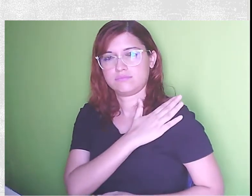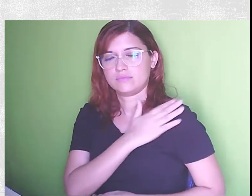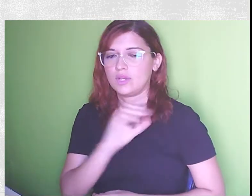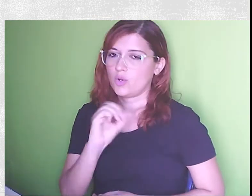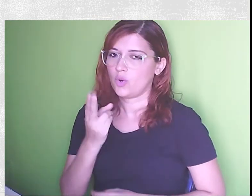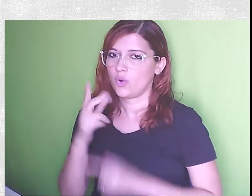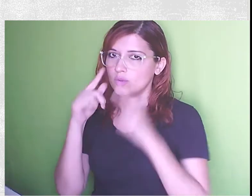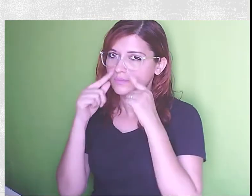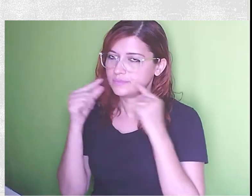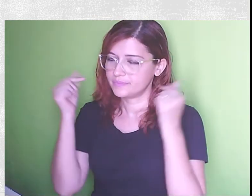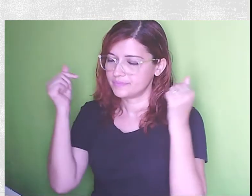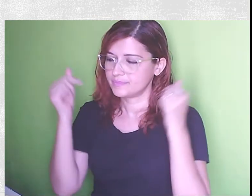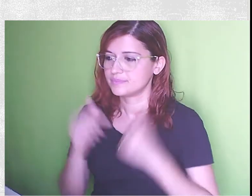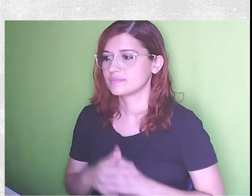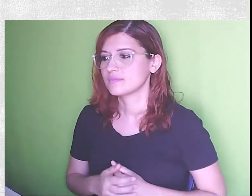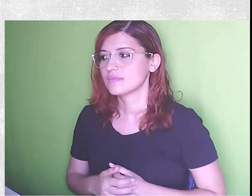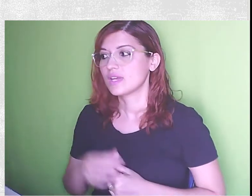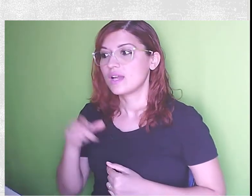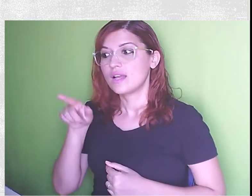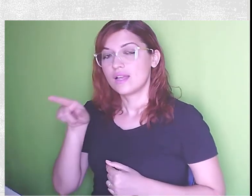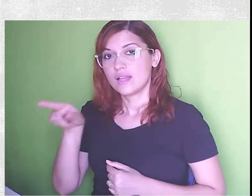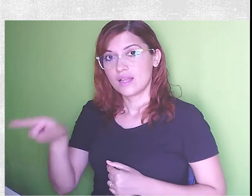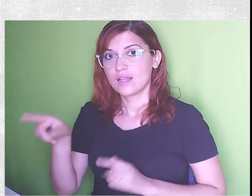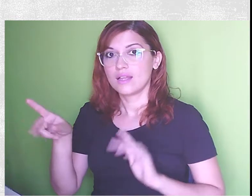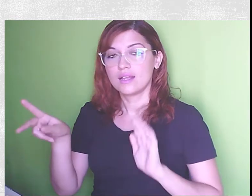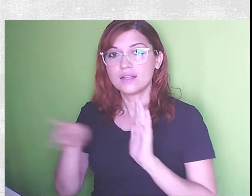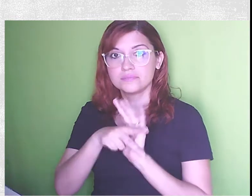Marechal Deodoro da Fonseca, esse sinal ou esse,